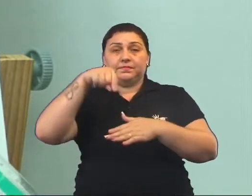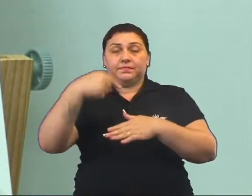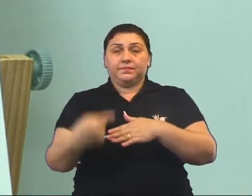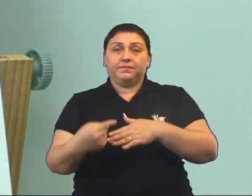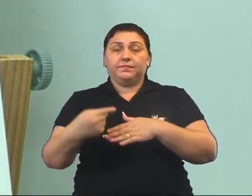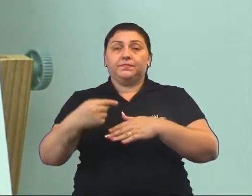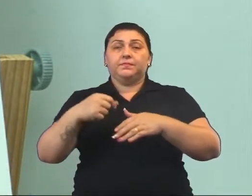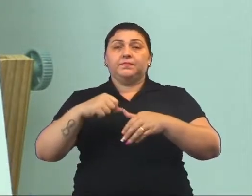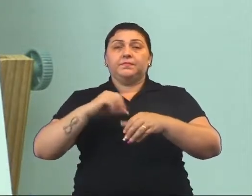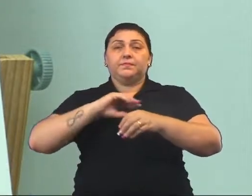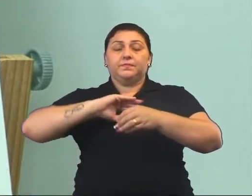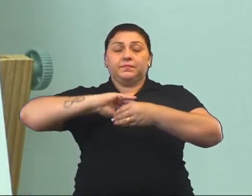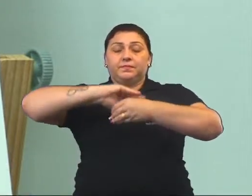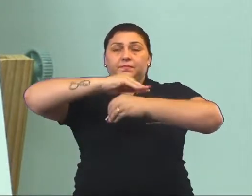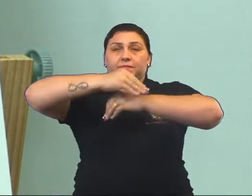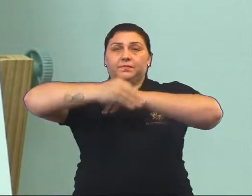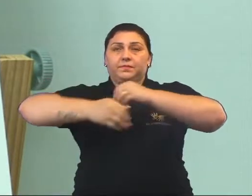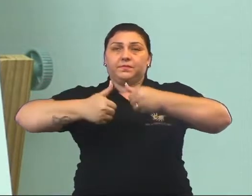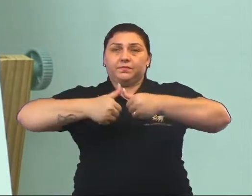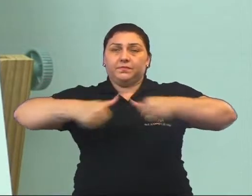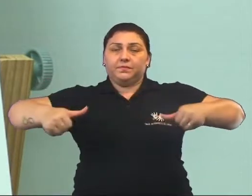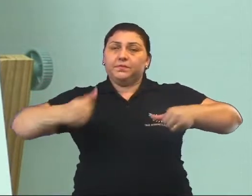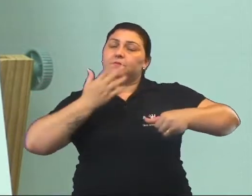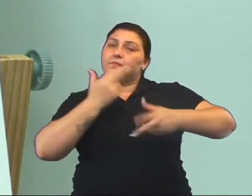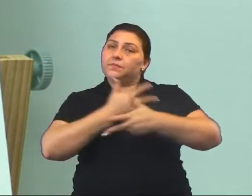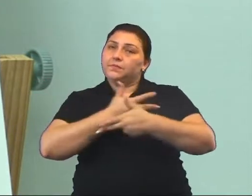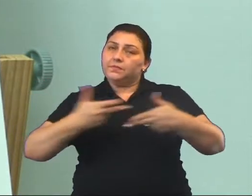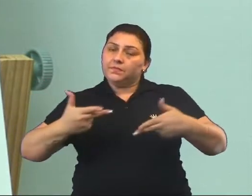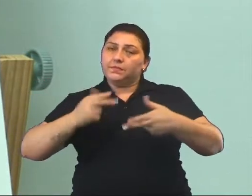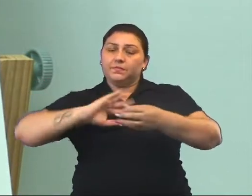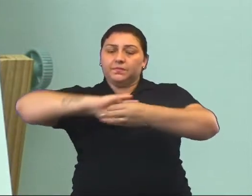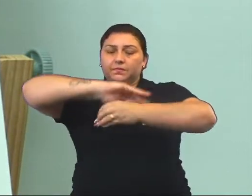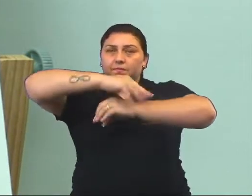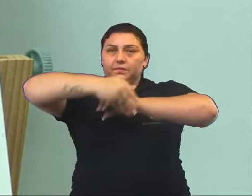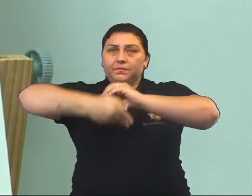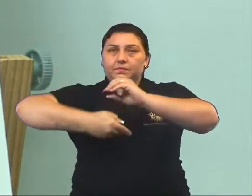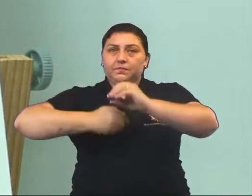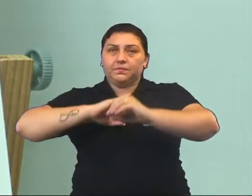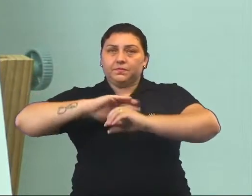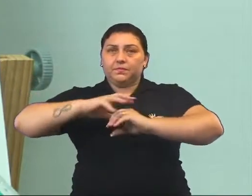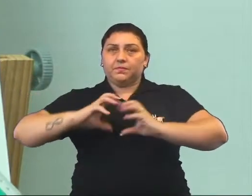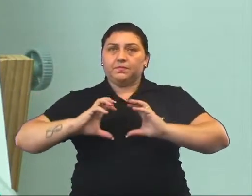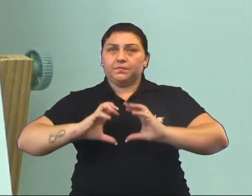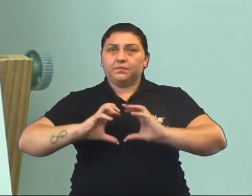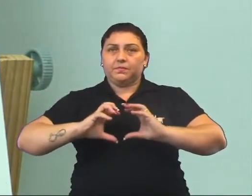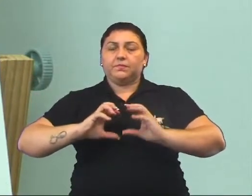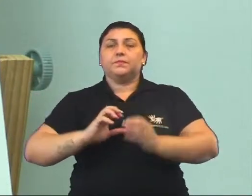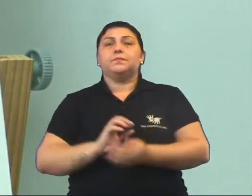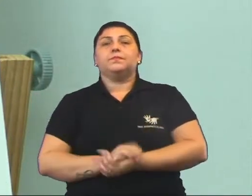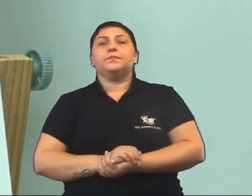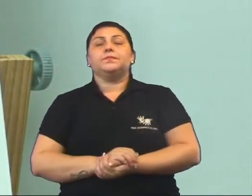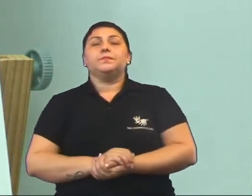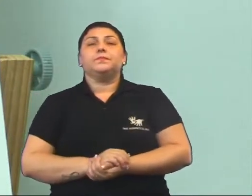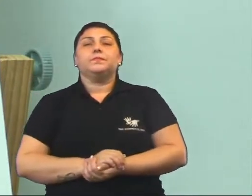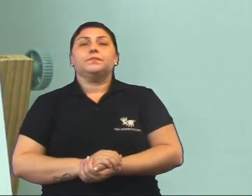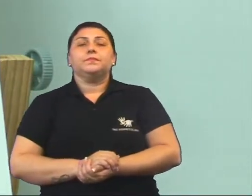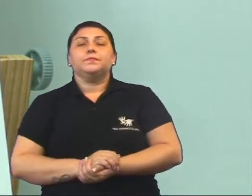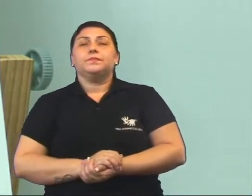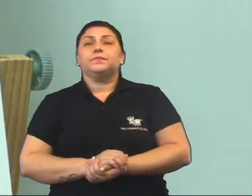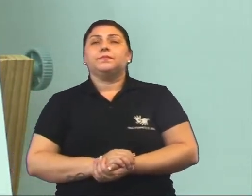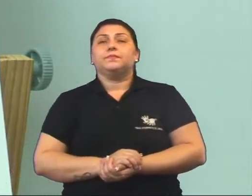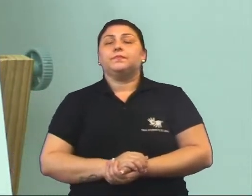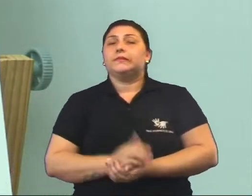depois passe a fita adesiva colorida em volta da bolinha, para que ela